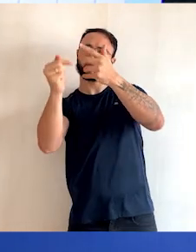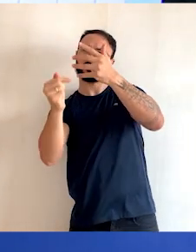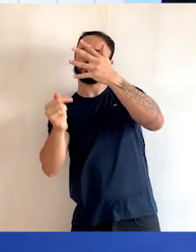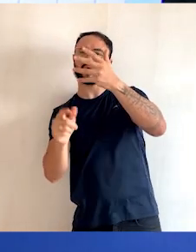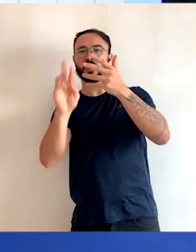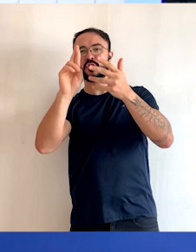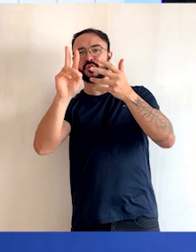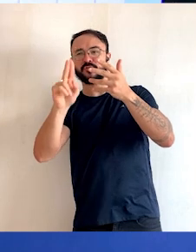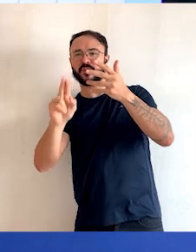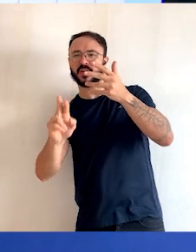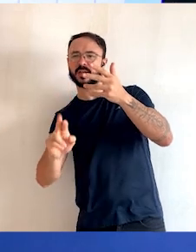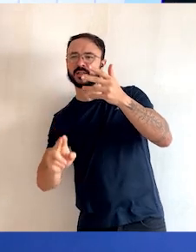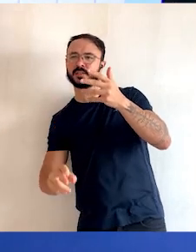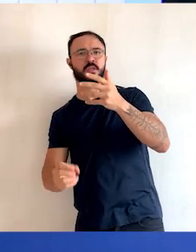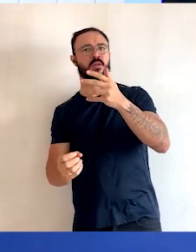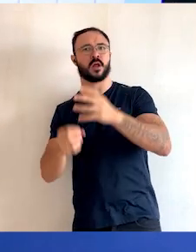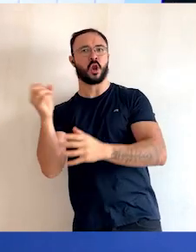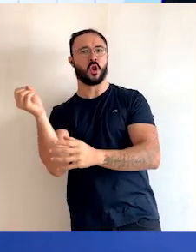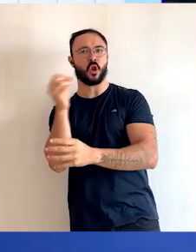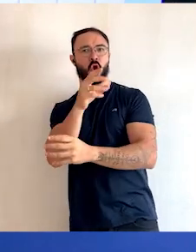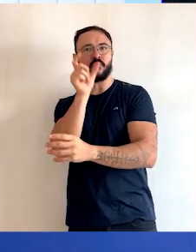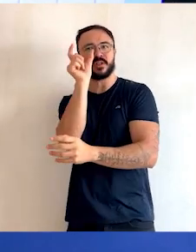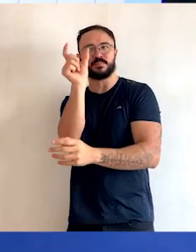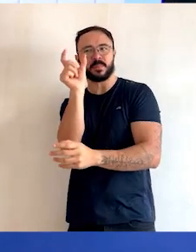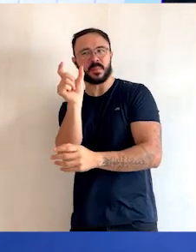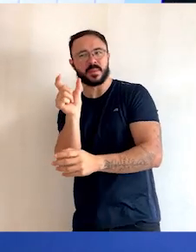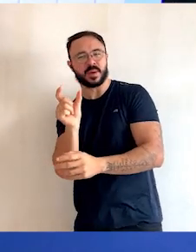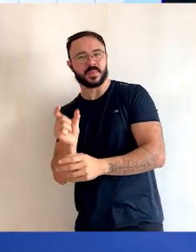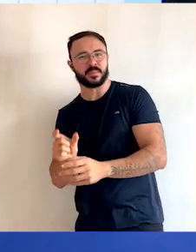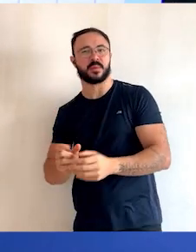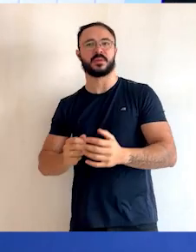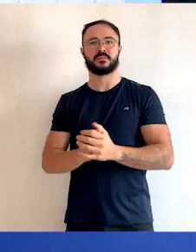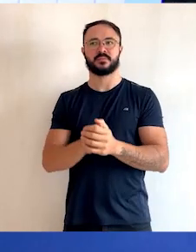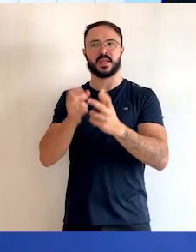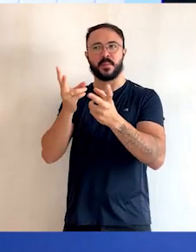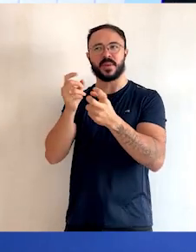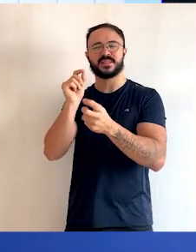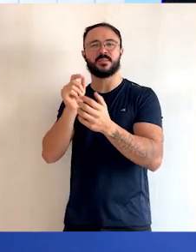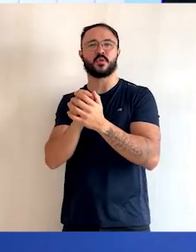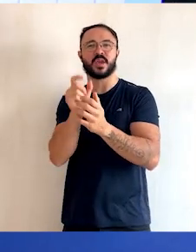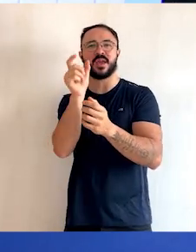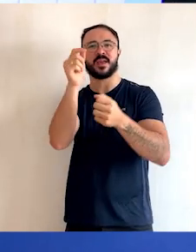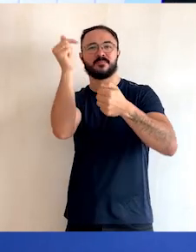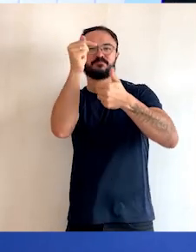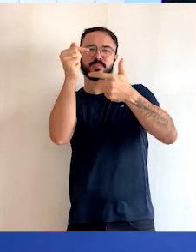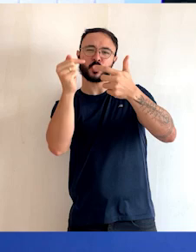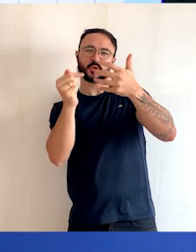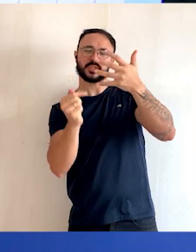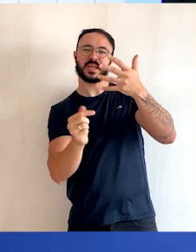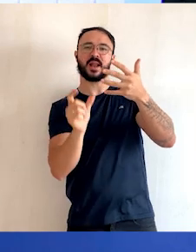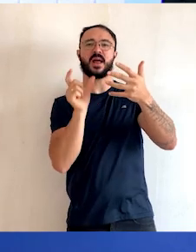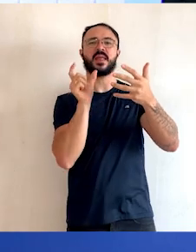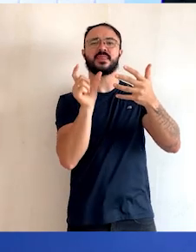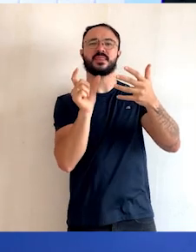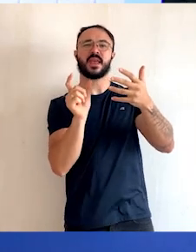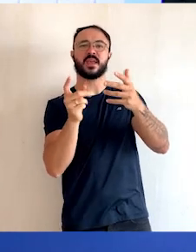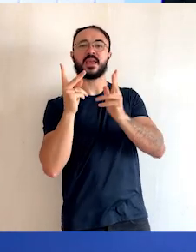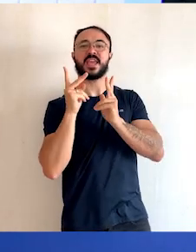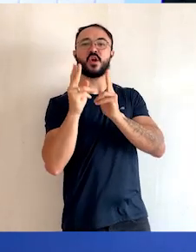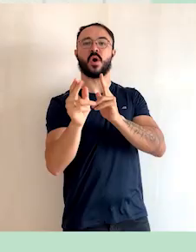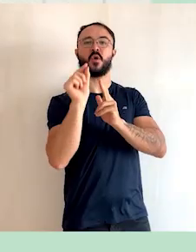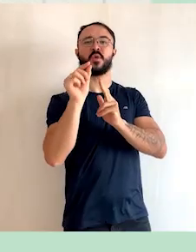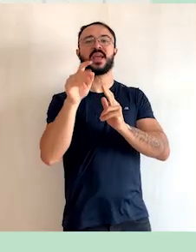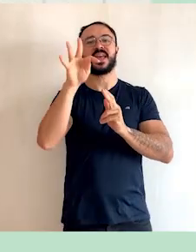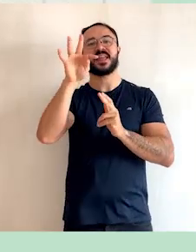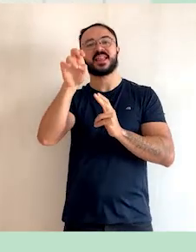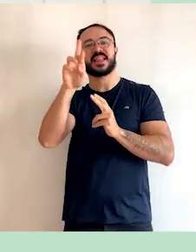aterrar. Analisando todas essas palavras, podemos observar que elas possuem um elemento em comum, o ter. Este